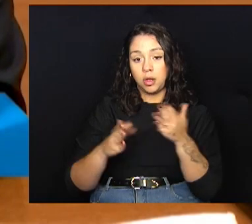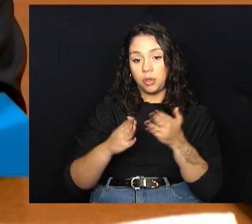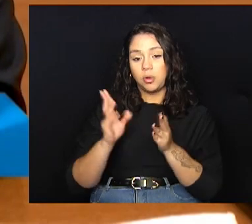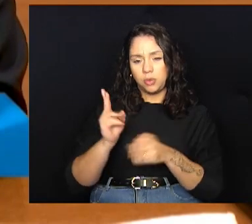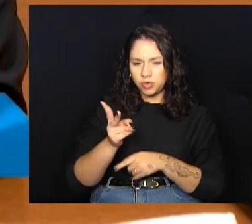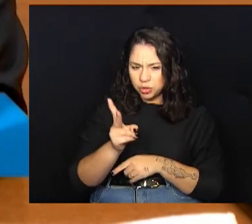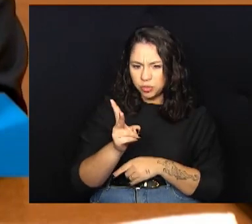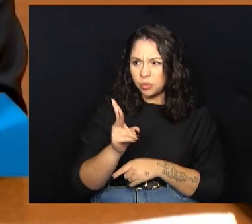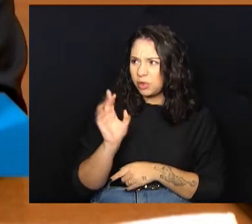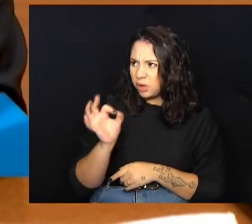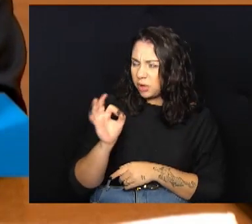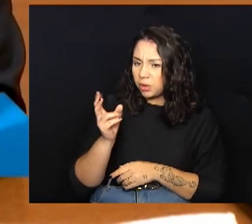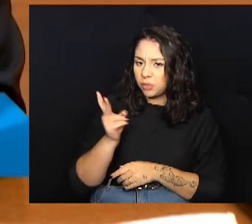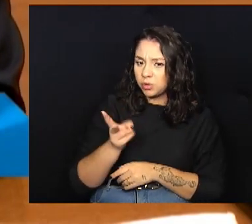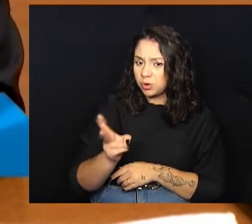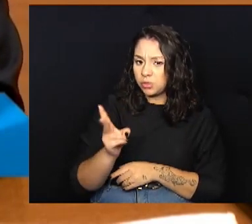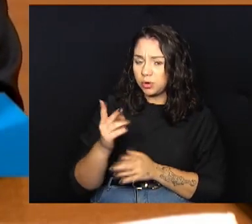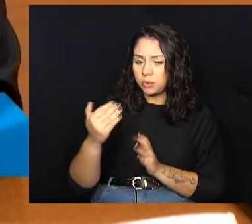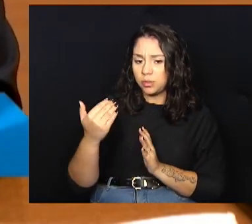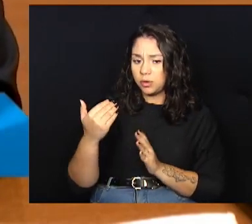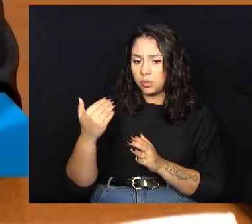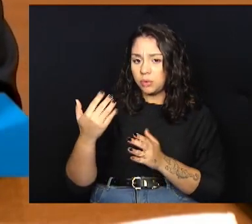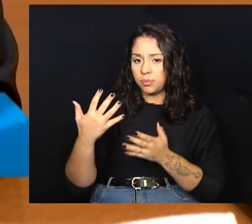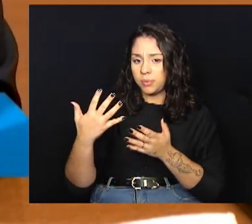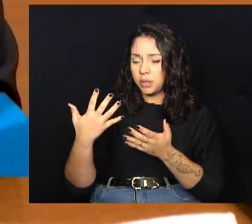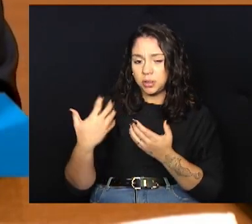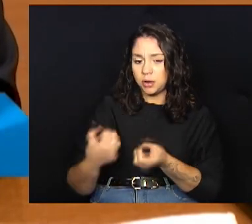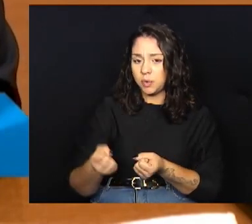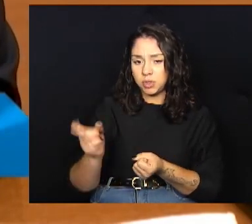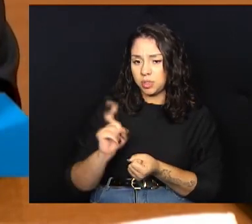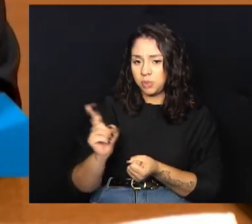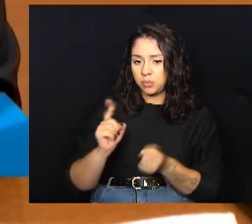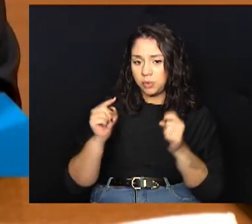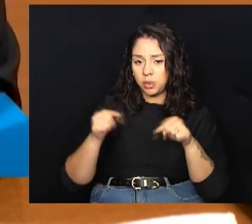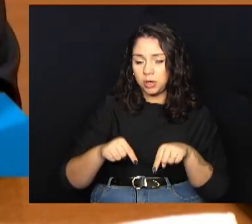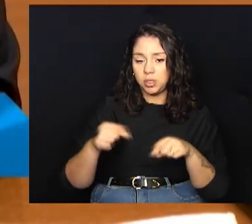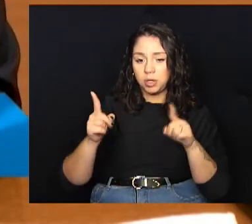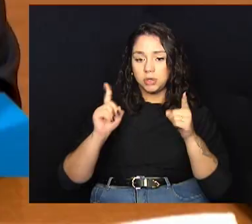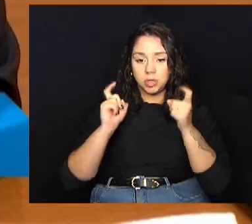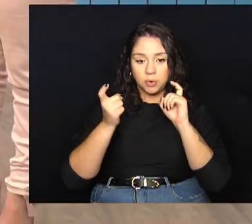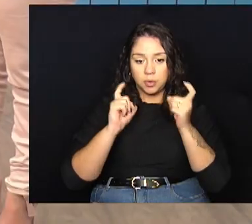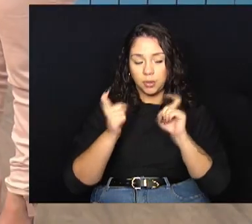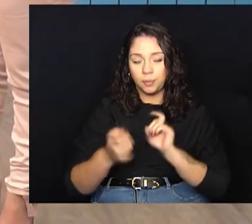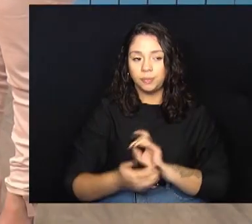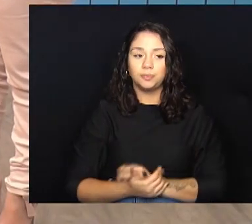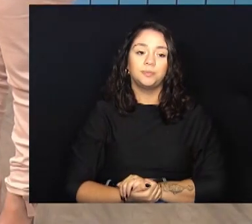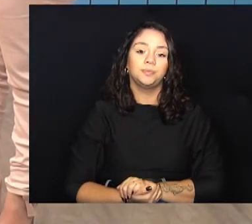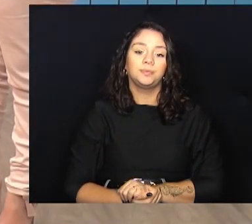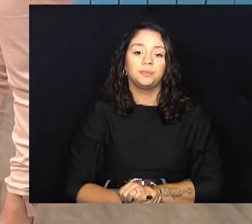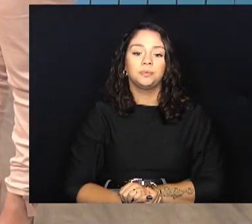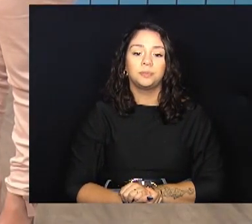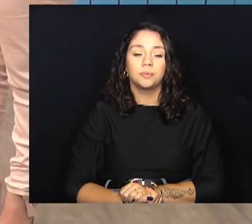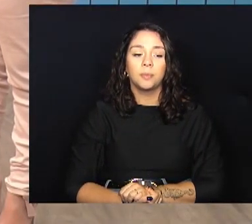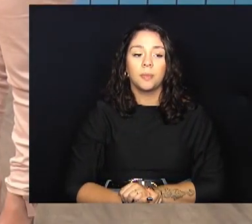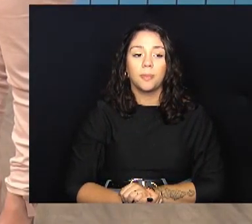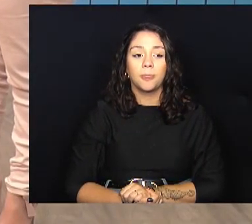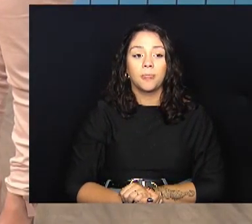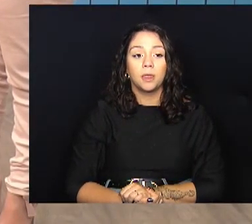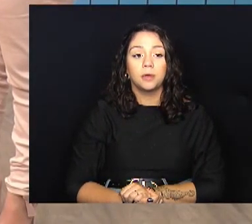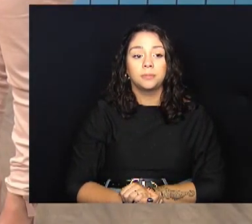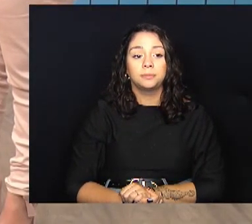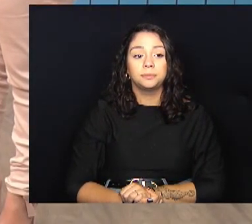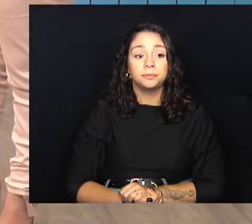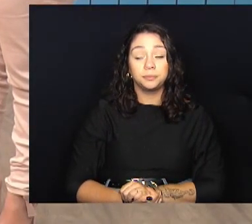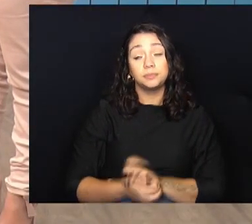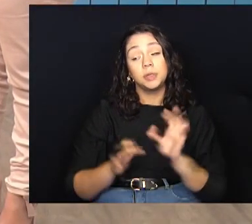ele foi dispensado aqui né foi reprovado aqui na nossa sessão Tá certo a gente